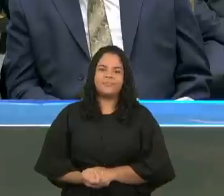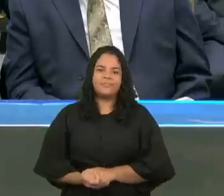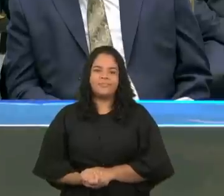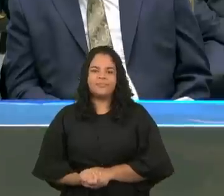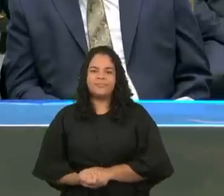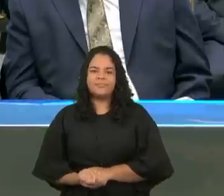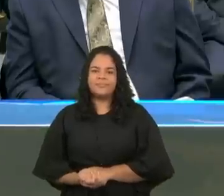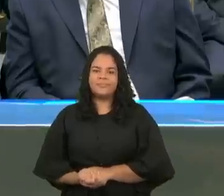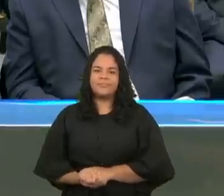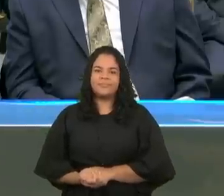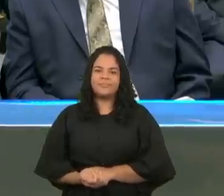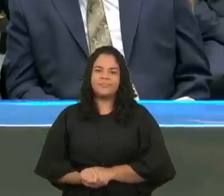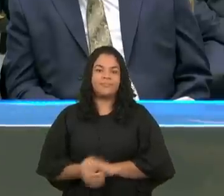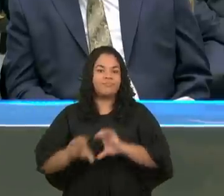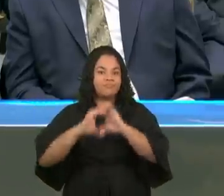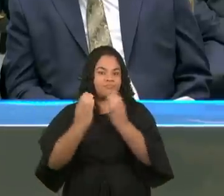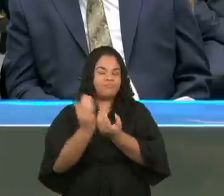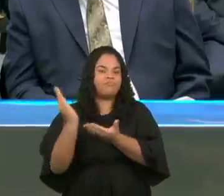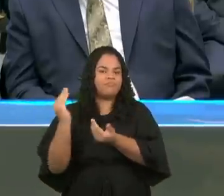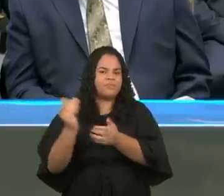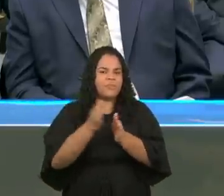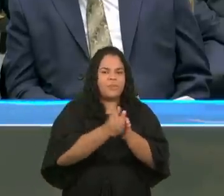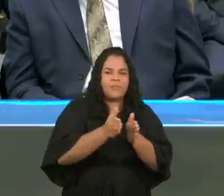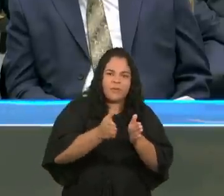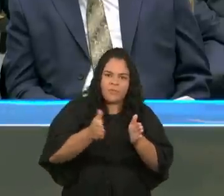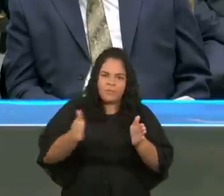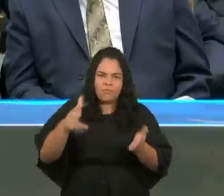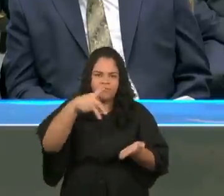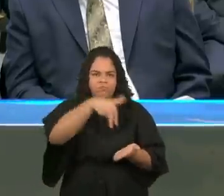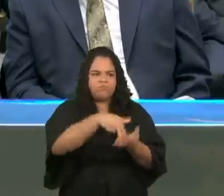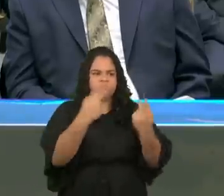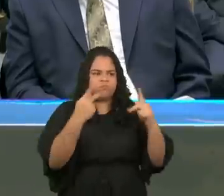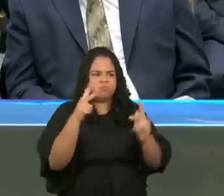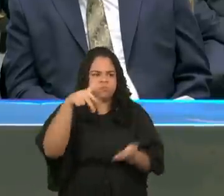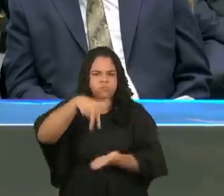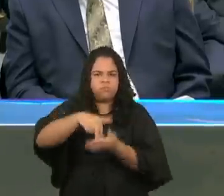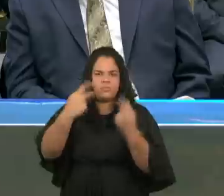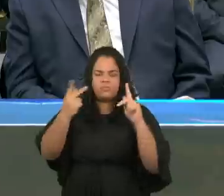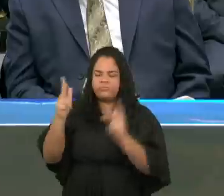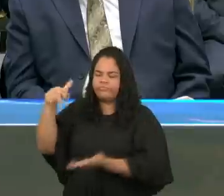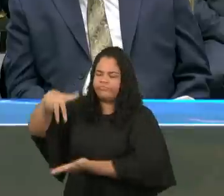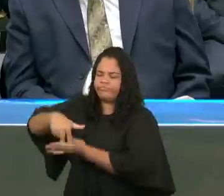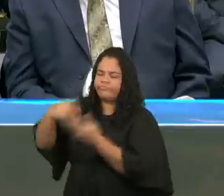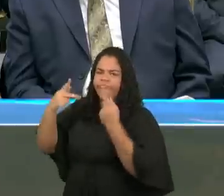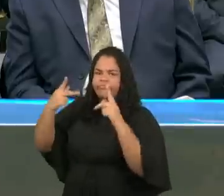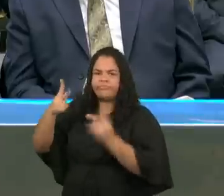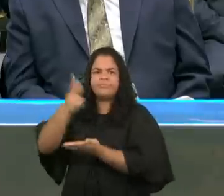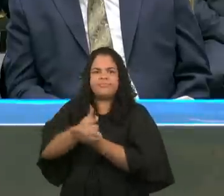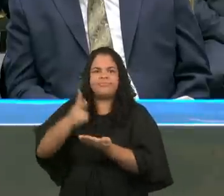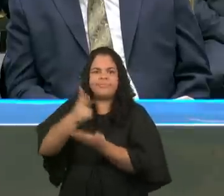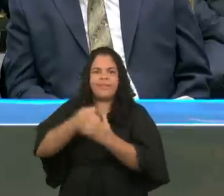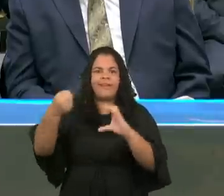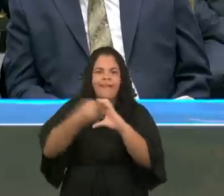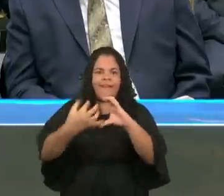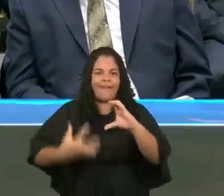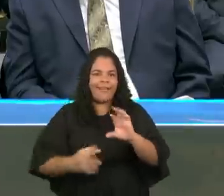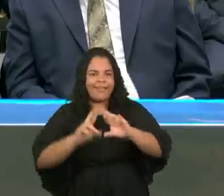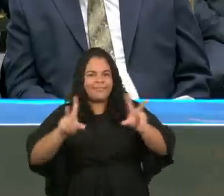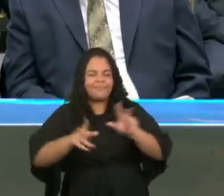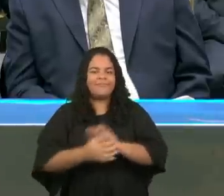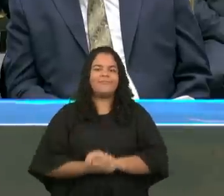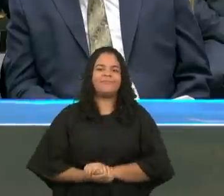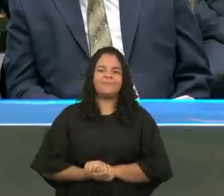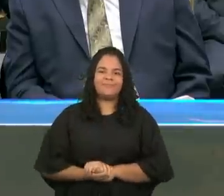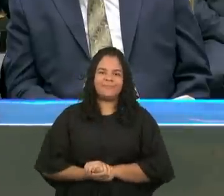E eu creio que esta noite a direção que Deus nos deu, ainda que eu quis resistir a ela, e eu